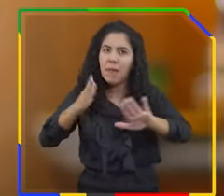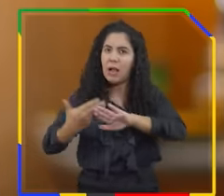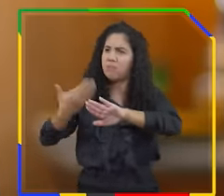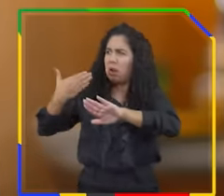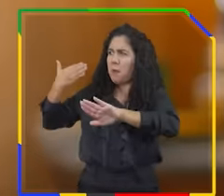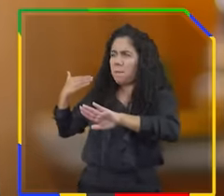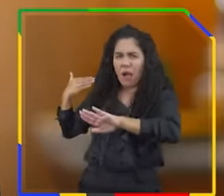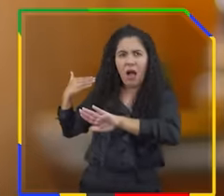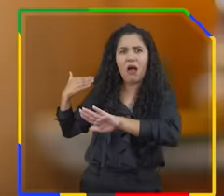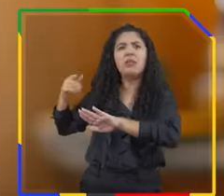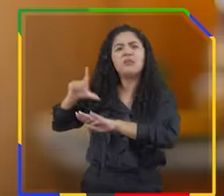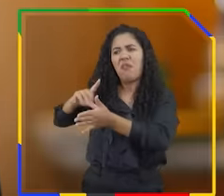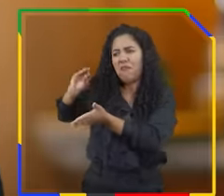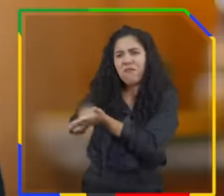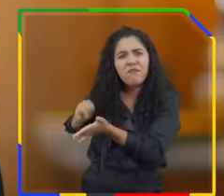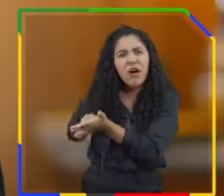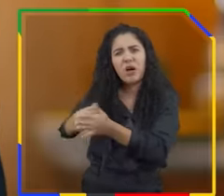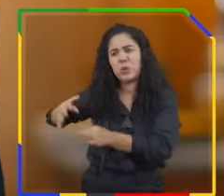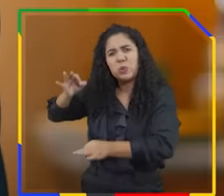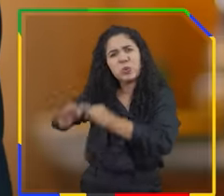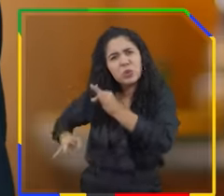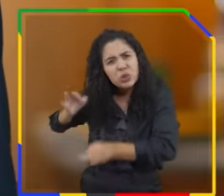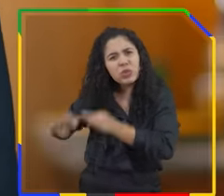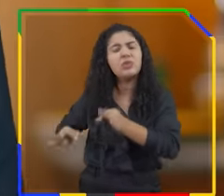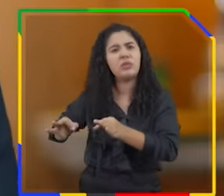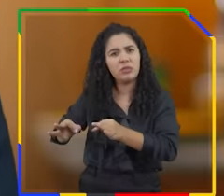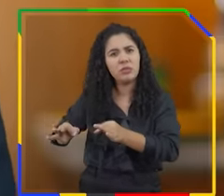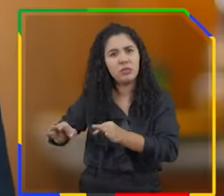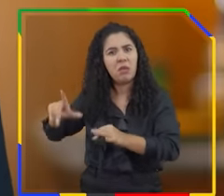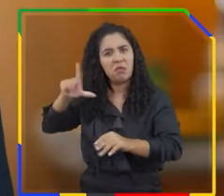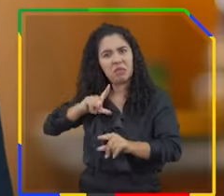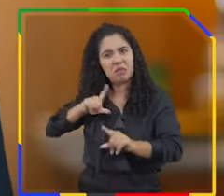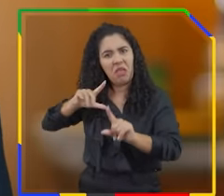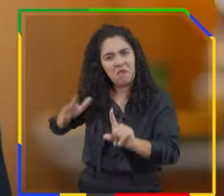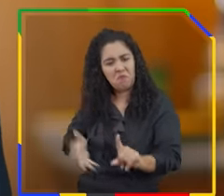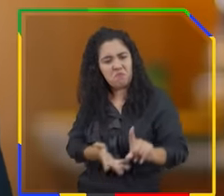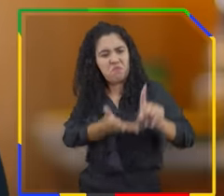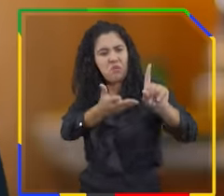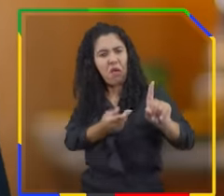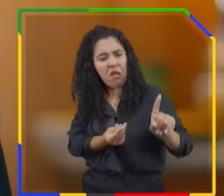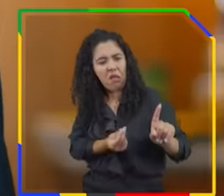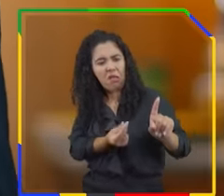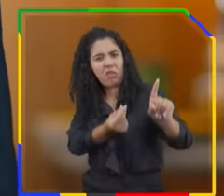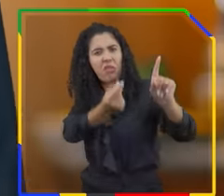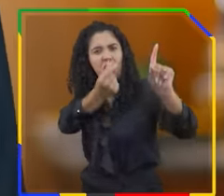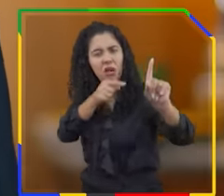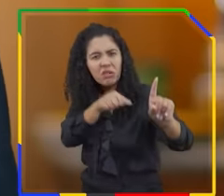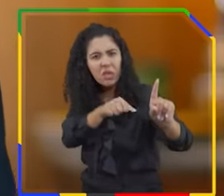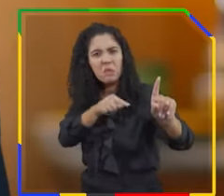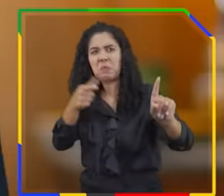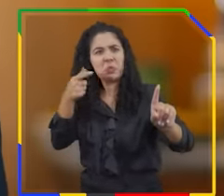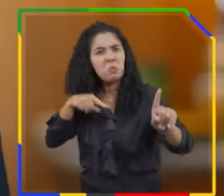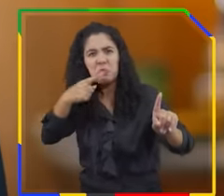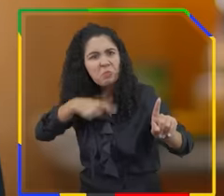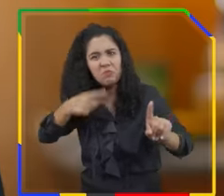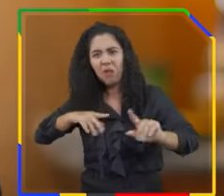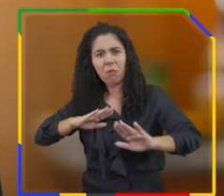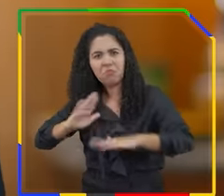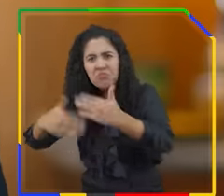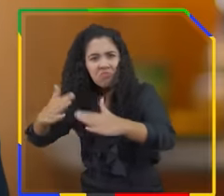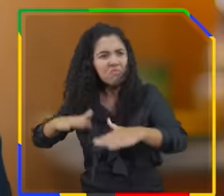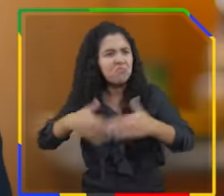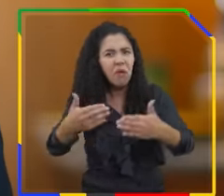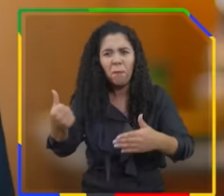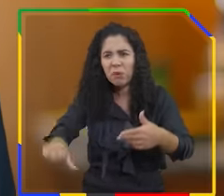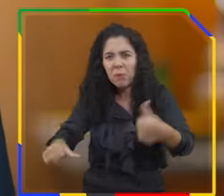passado recente a falta de justiça tributária manteve privilégios para os mais ricos, sem avanços na